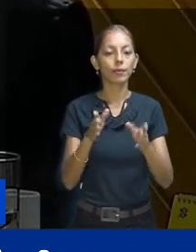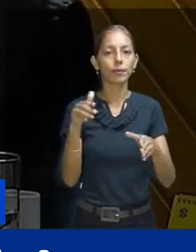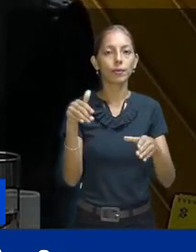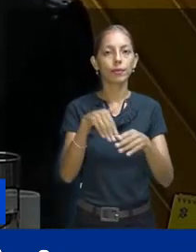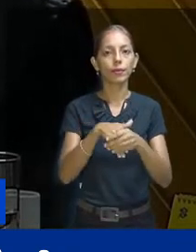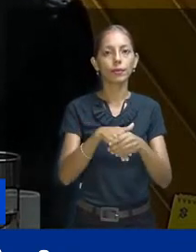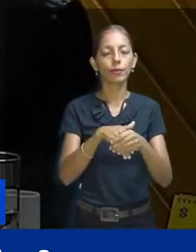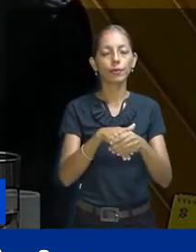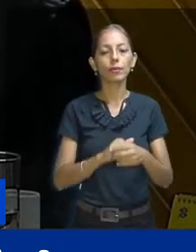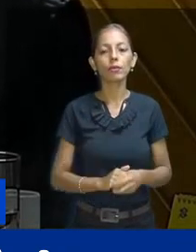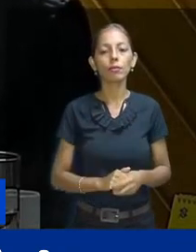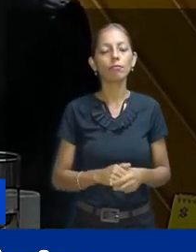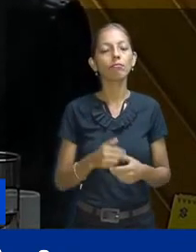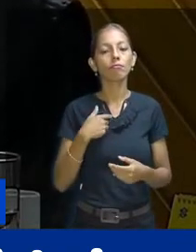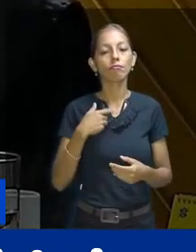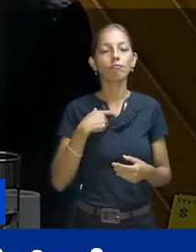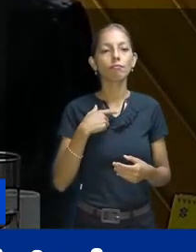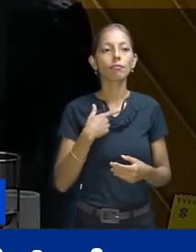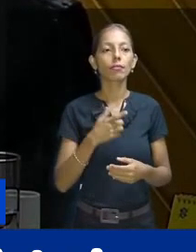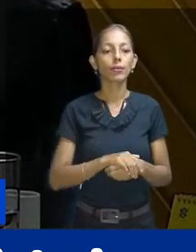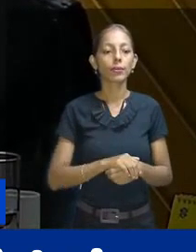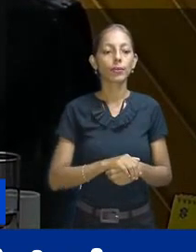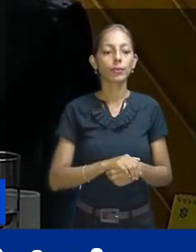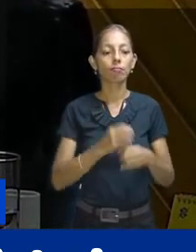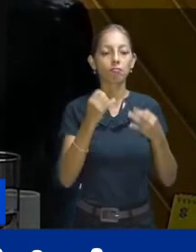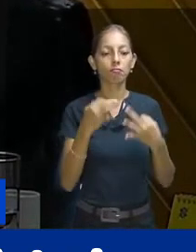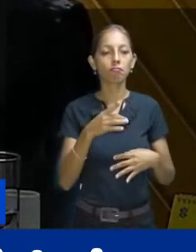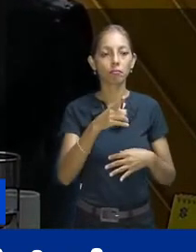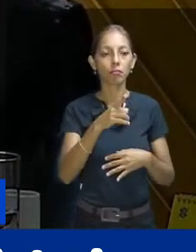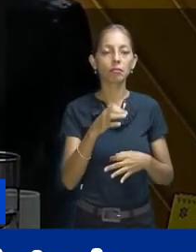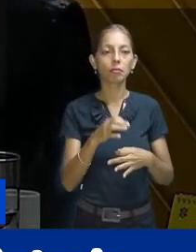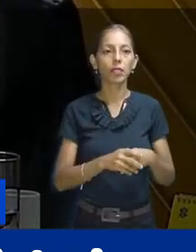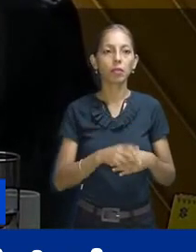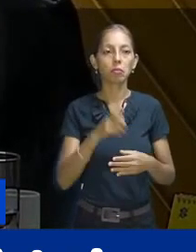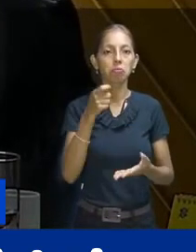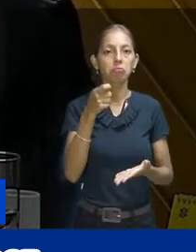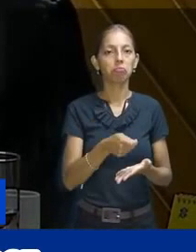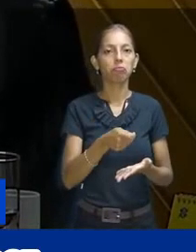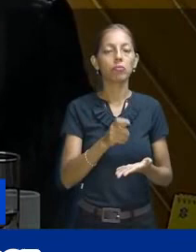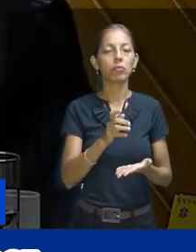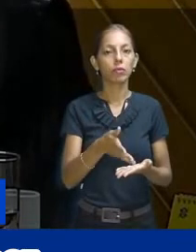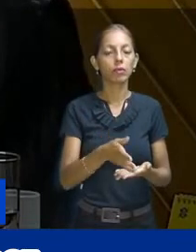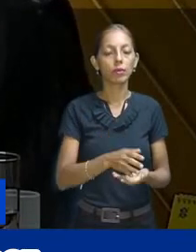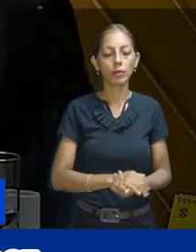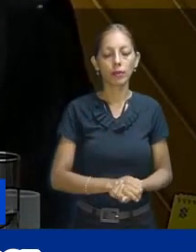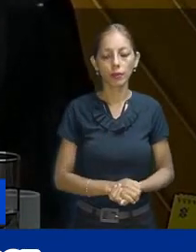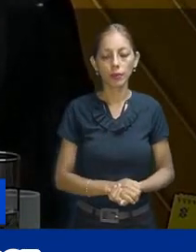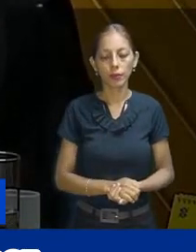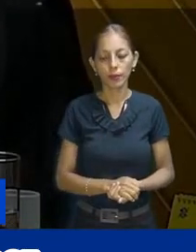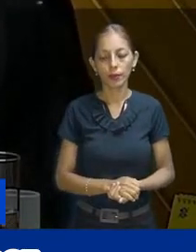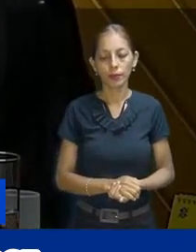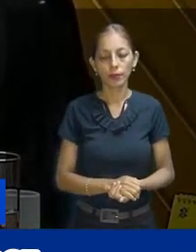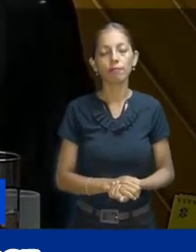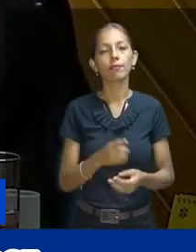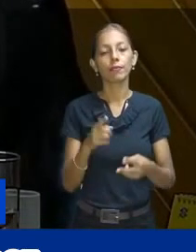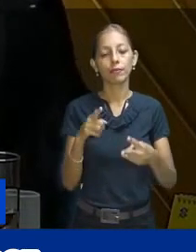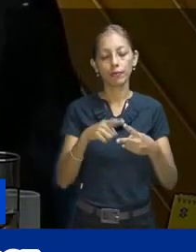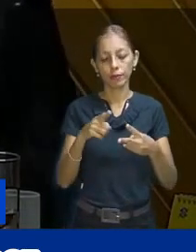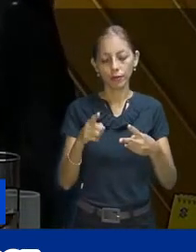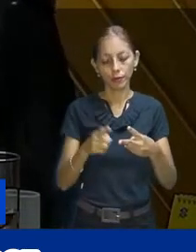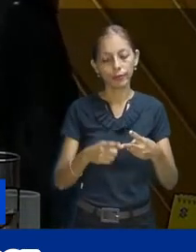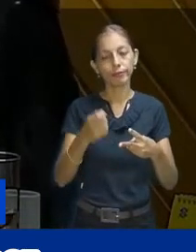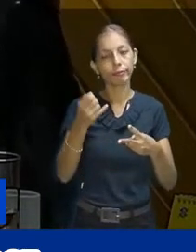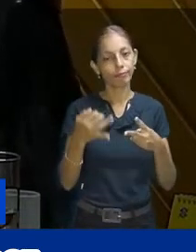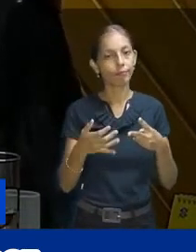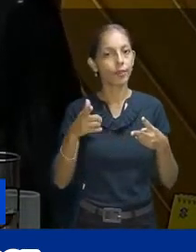aclarar o julgado em relação e enfrentar expressamente a tese em relação a esses dois precedentes do TSE, cumprindo ali o que determina